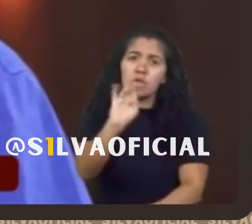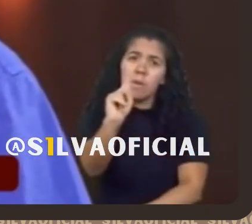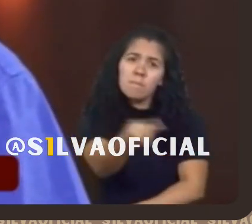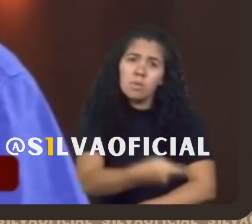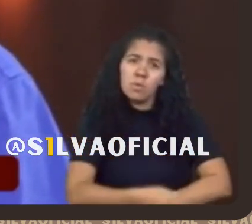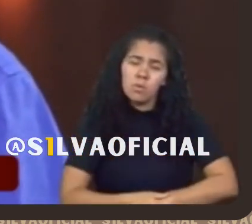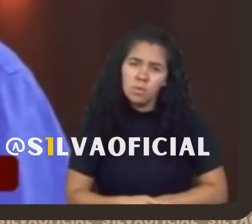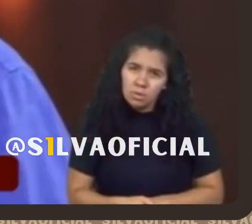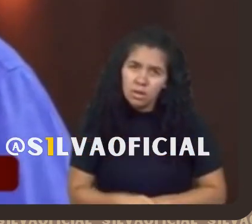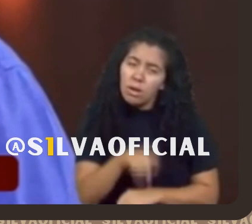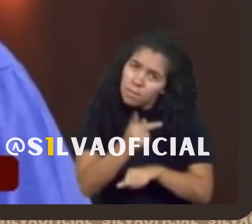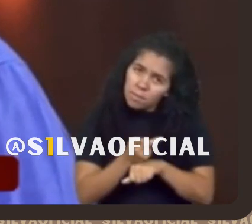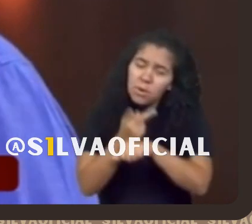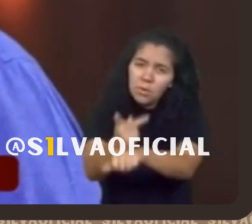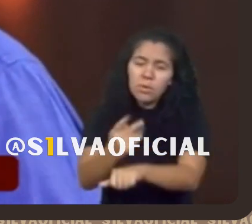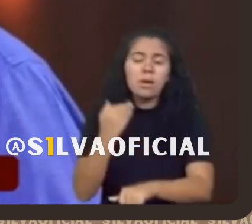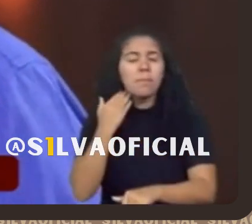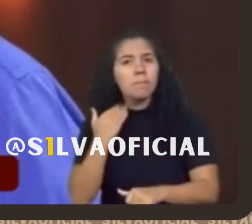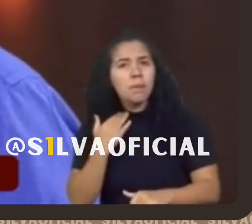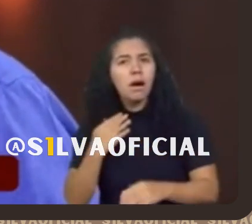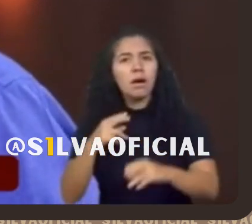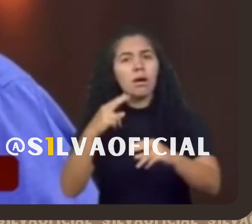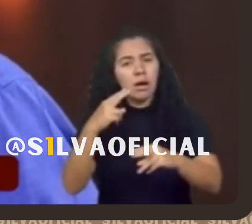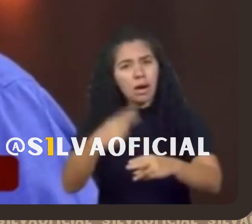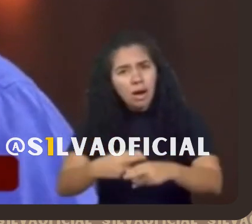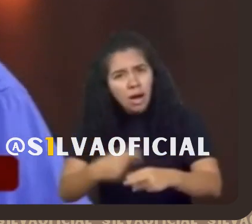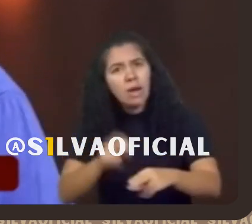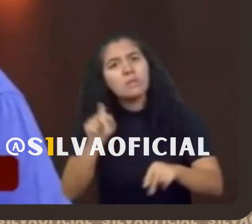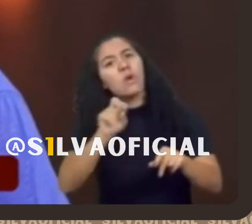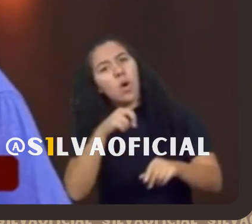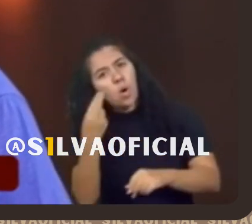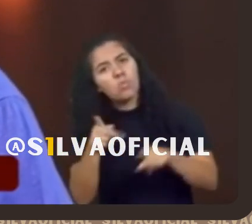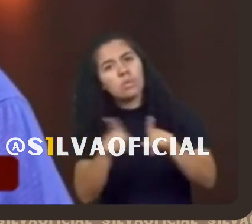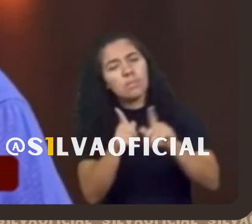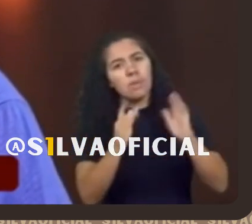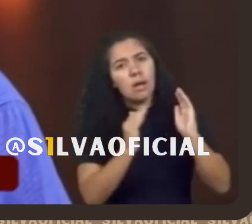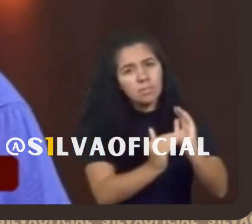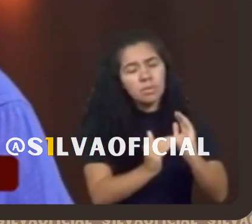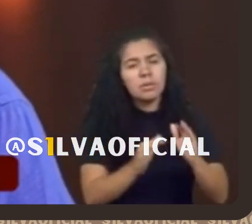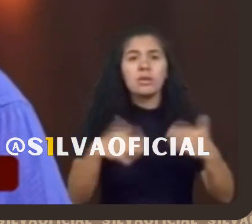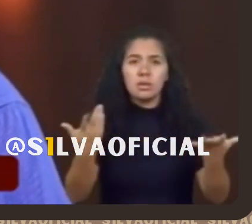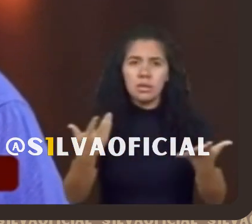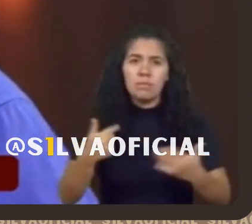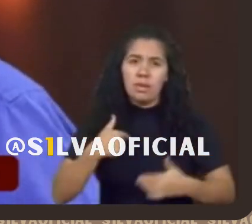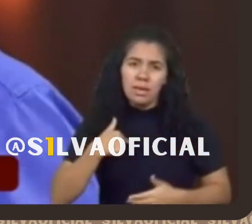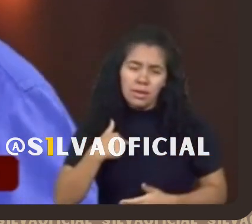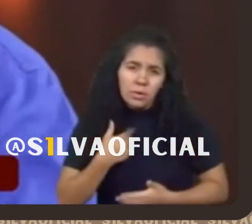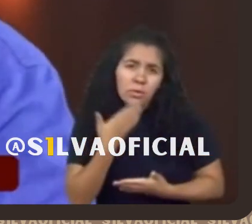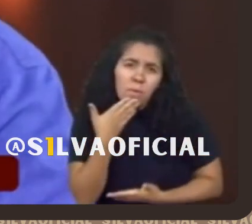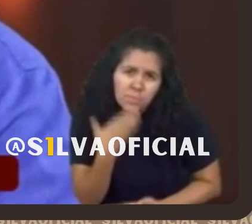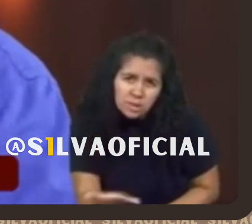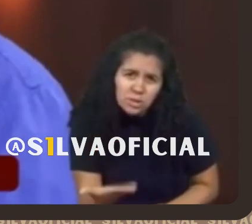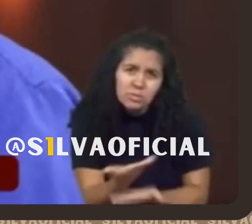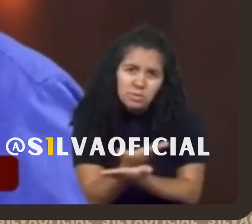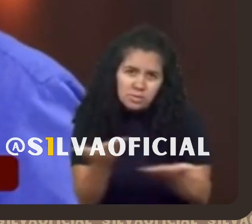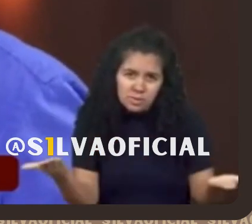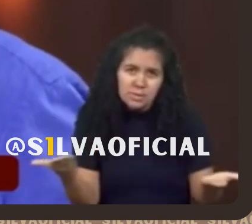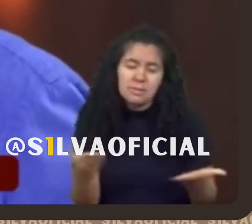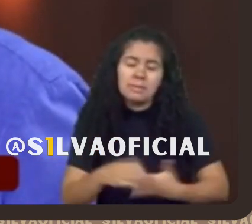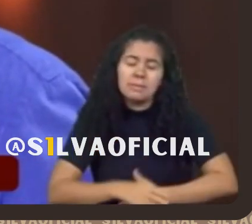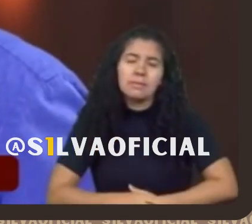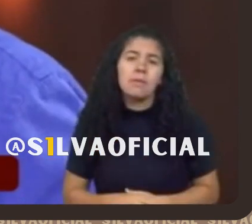Econômica no Banco do Brasil bem Eu tô apelando aqui porque é o seguinte cara é o seguinte eu